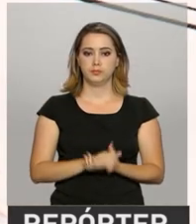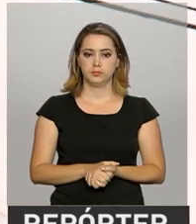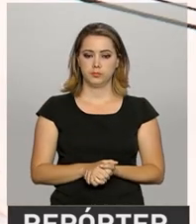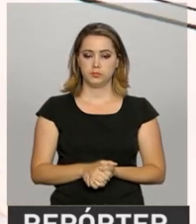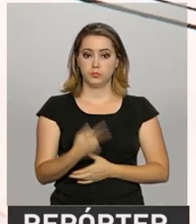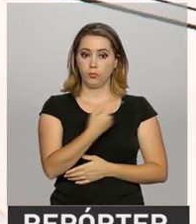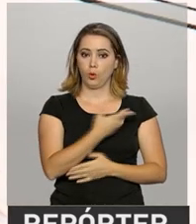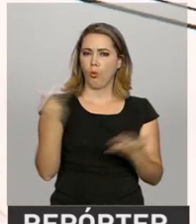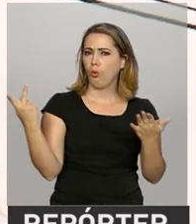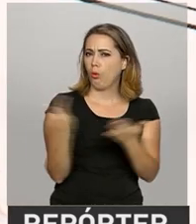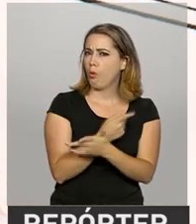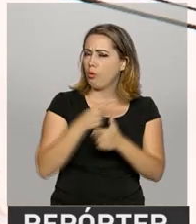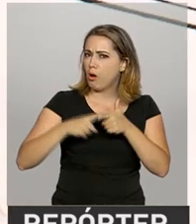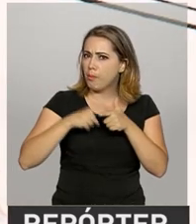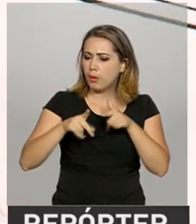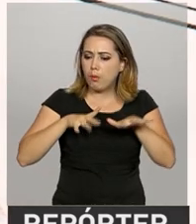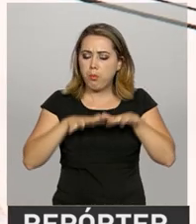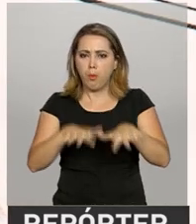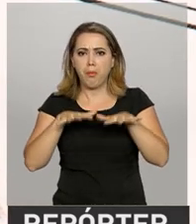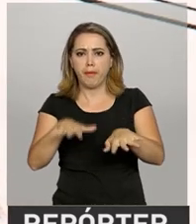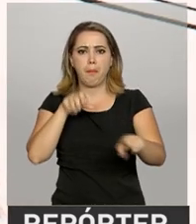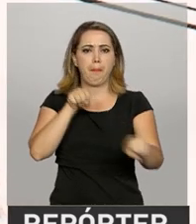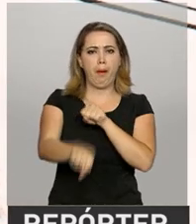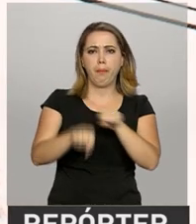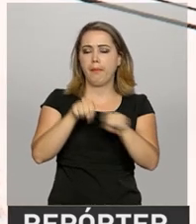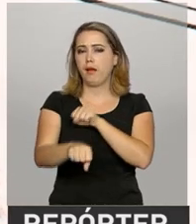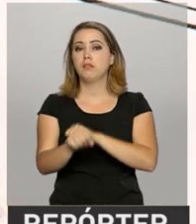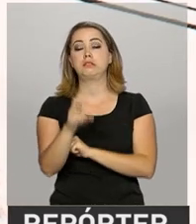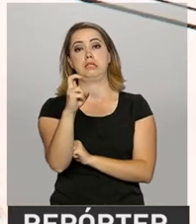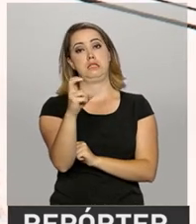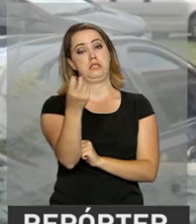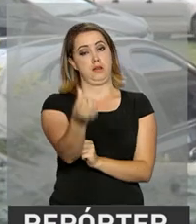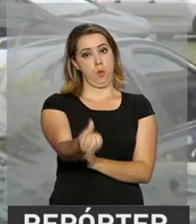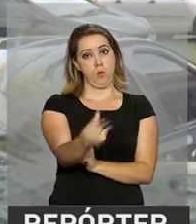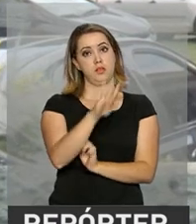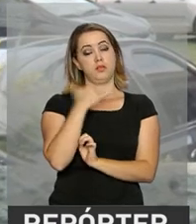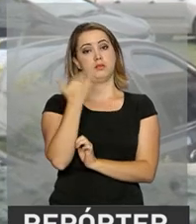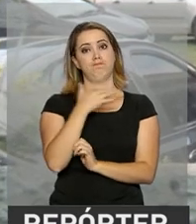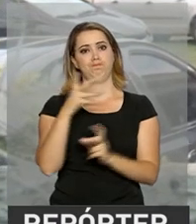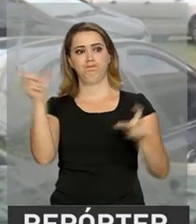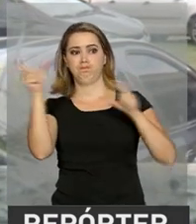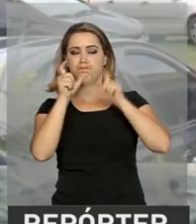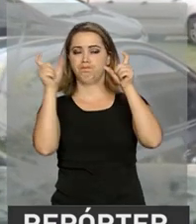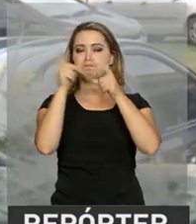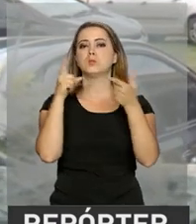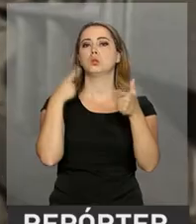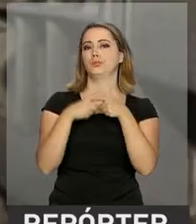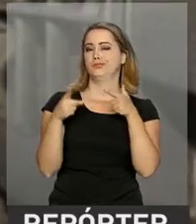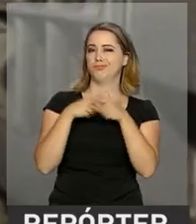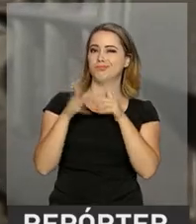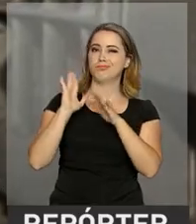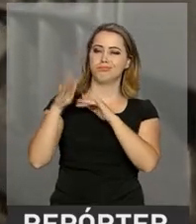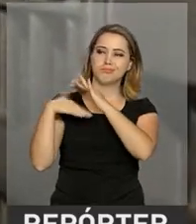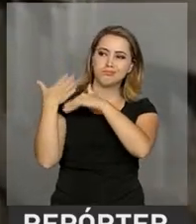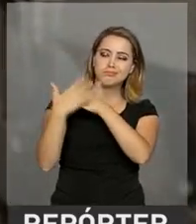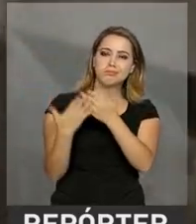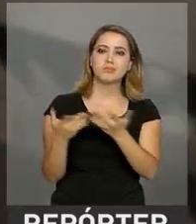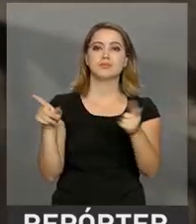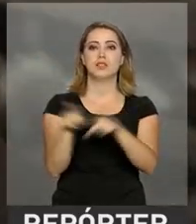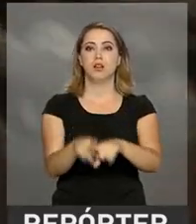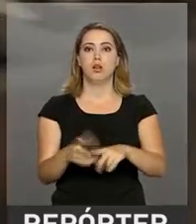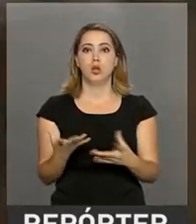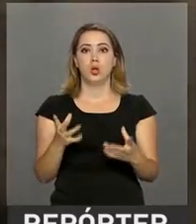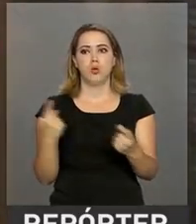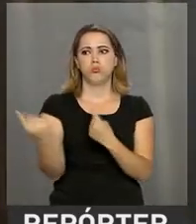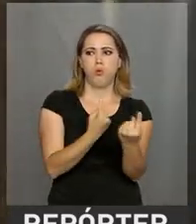a rebelião no presídio em Manaus que terminou com 56 mortos chamou a atenção para um velho problema a superlotação do